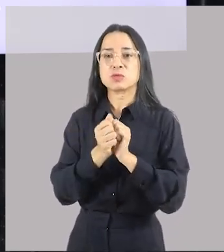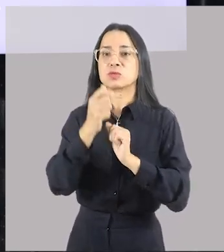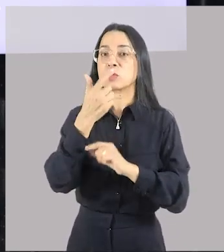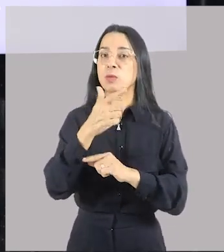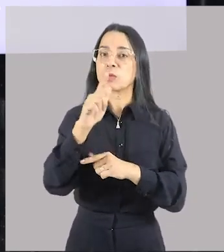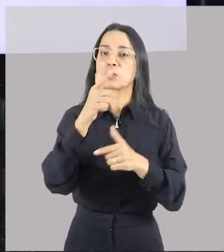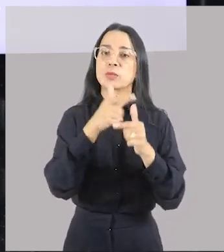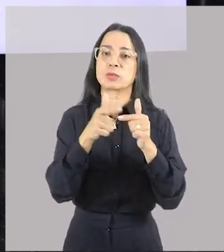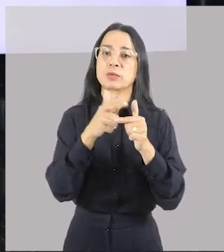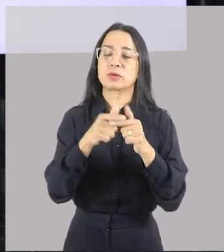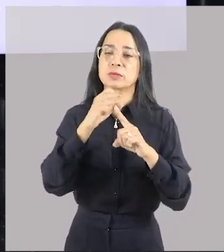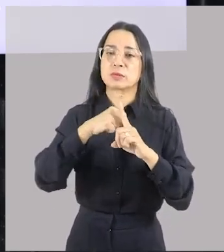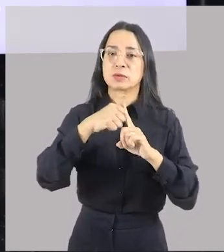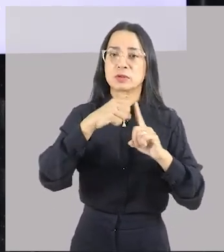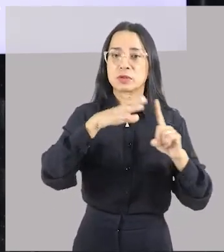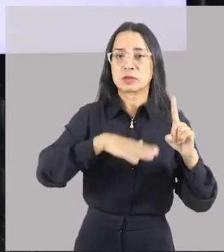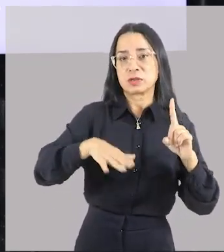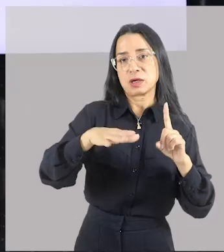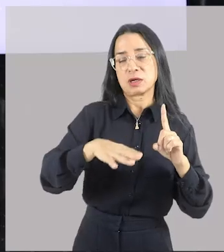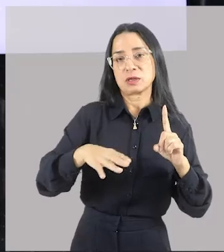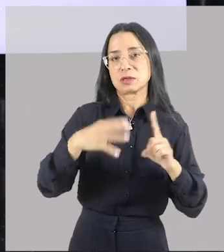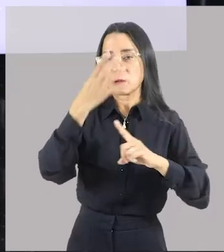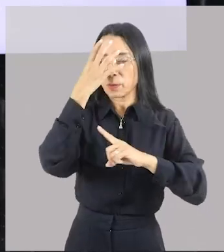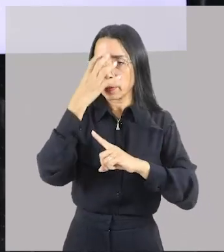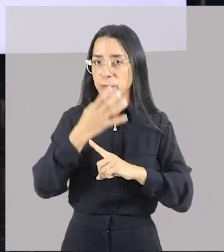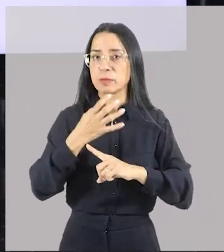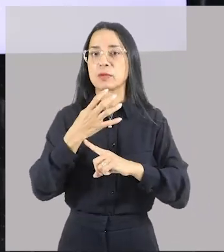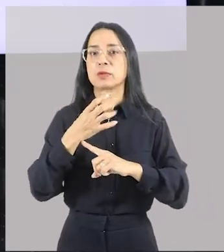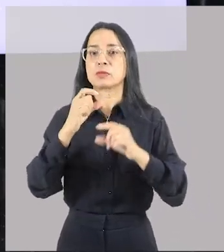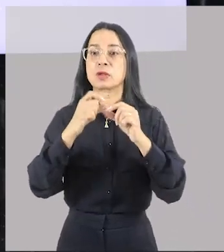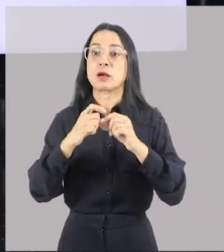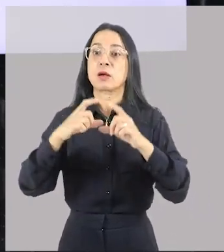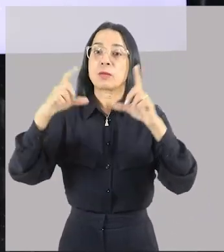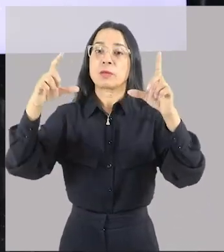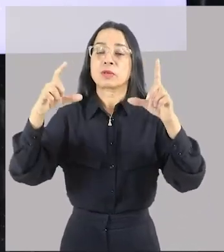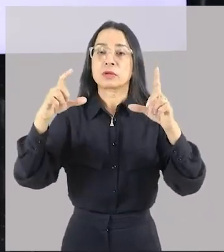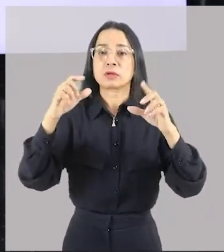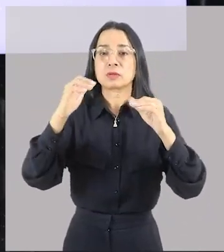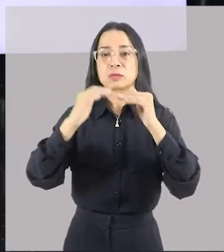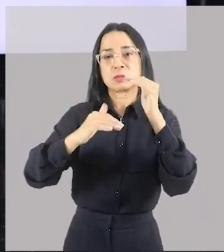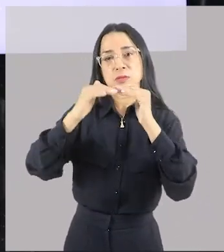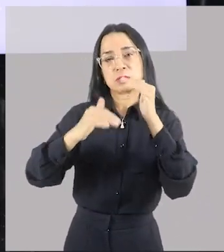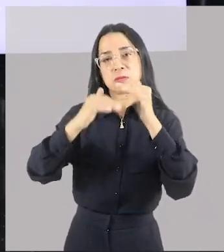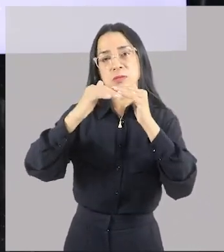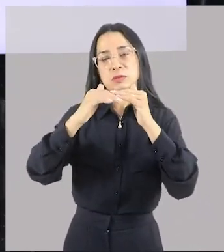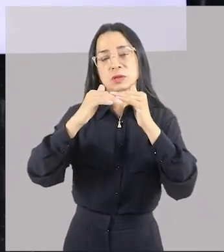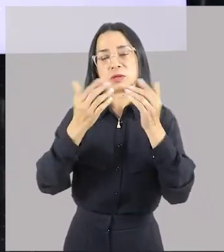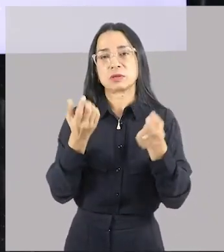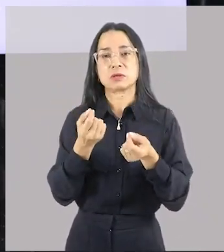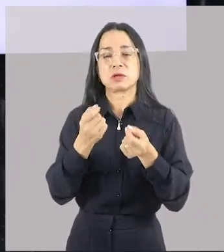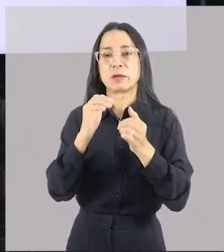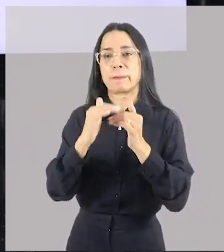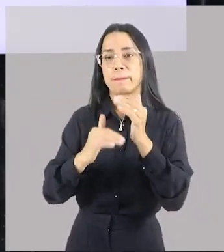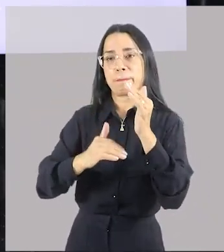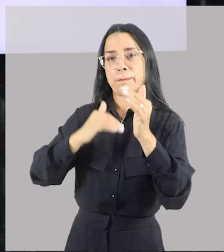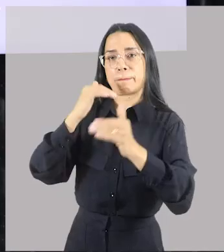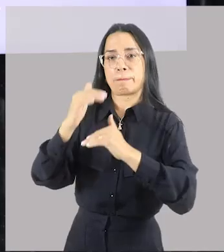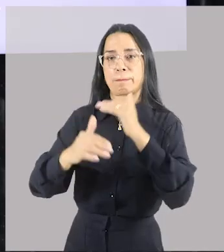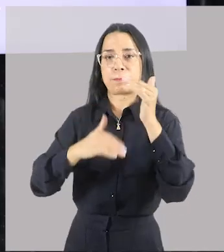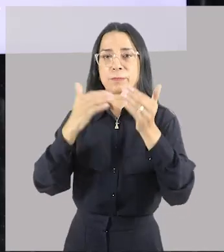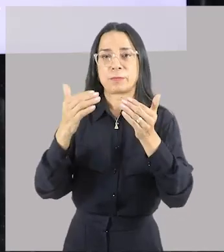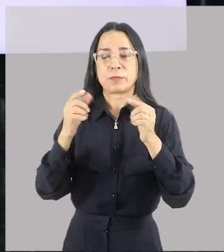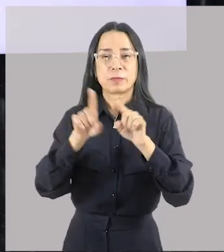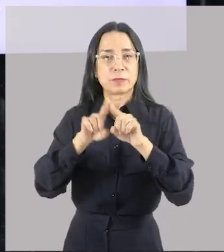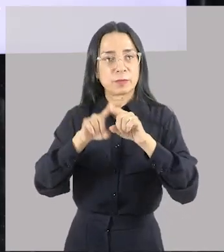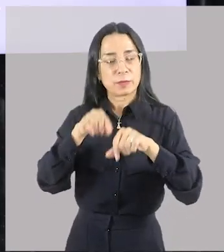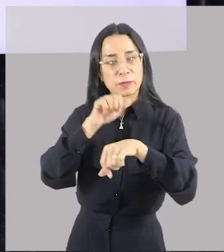problemas sociais que vão se agravando à medida que a desigualdade vai crescendo, à medida que a pobreza vai crescendo